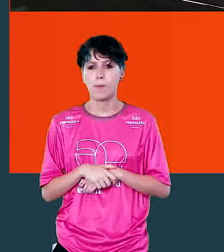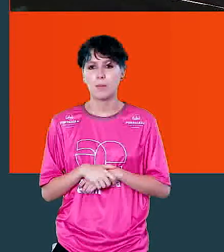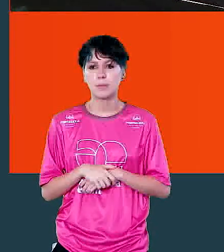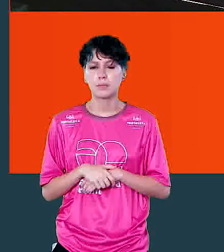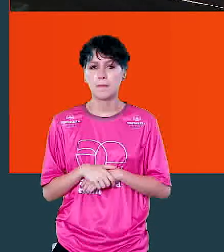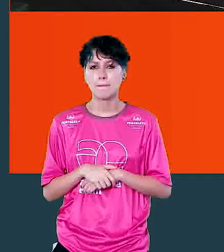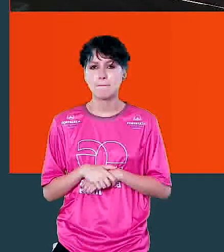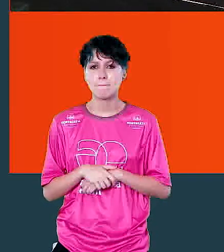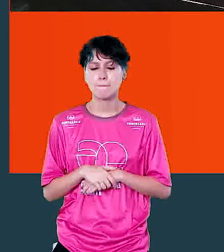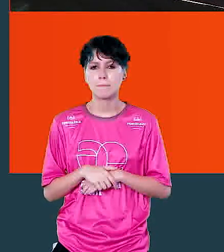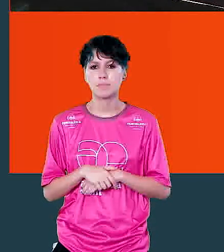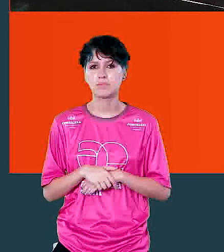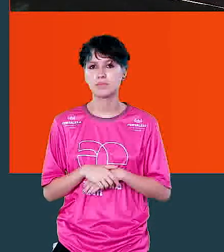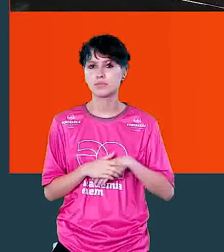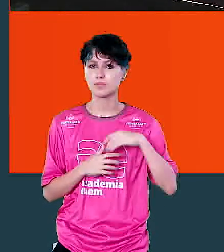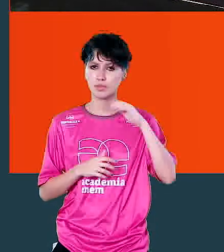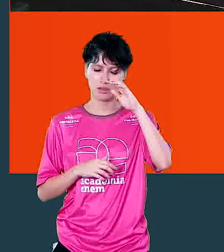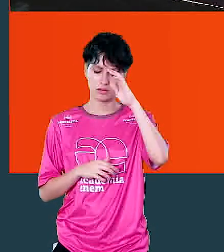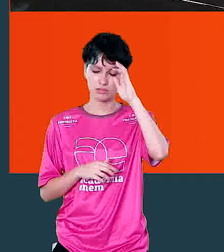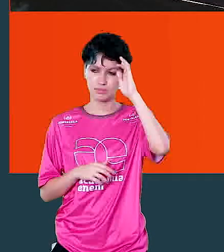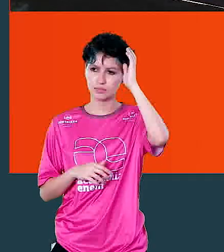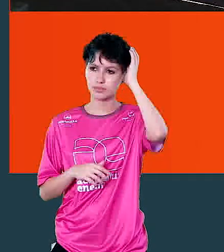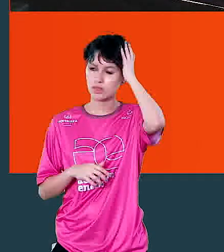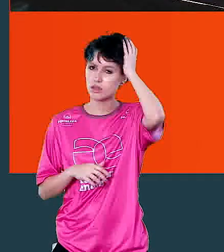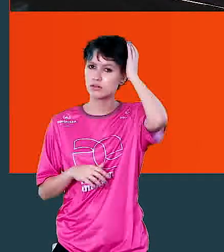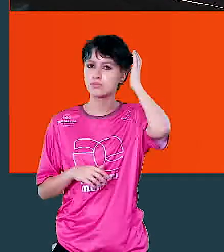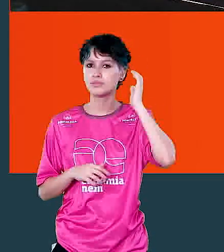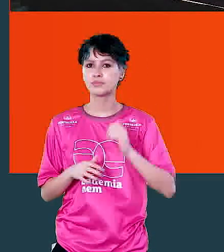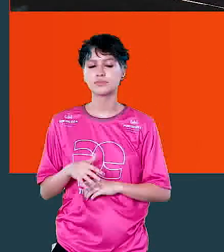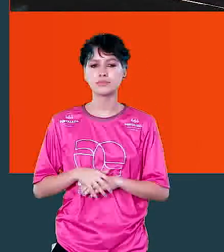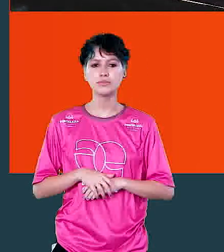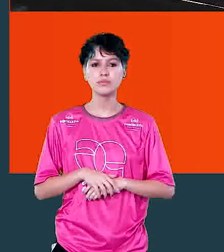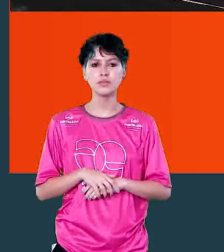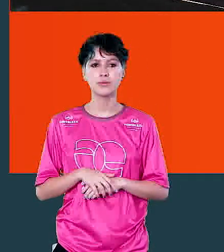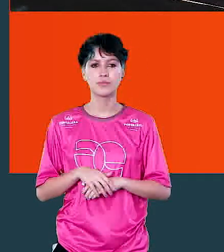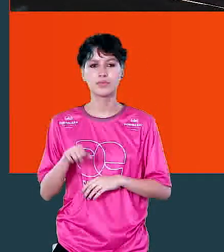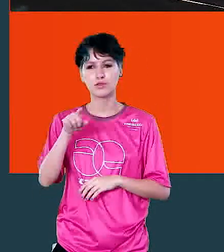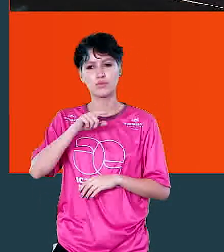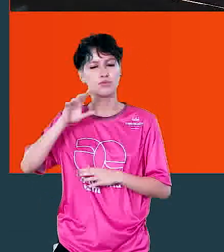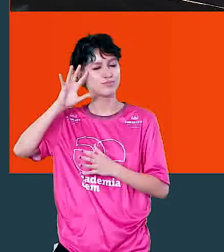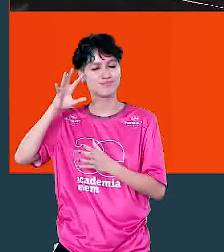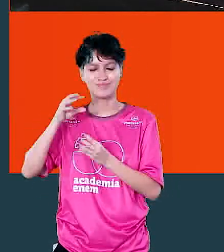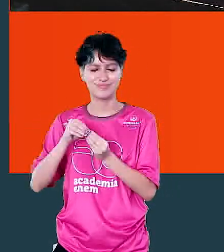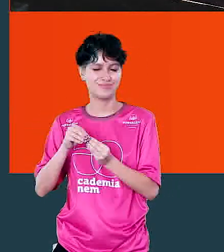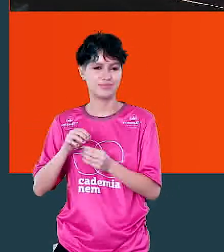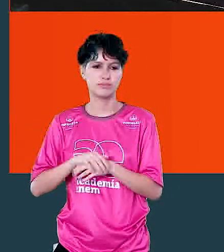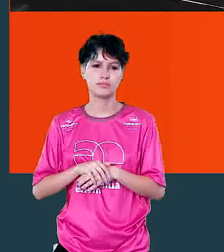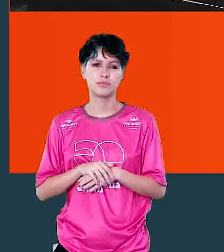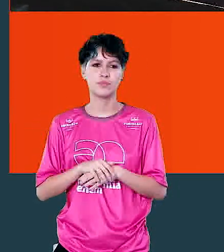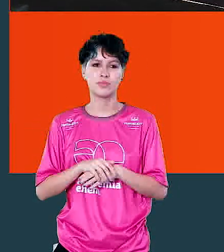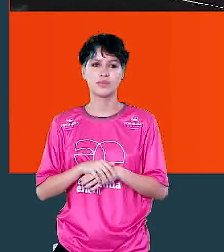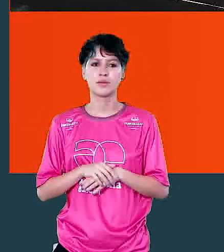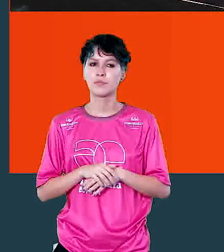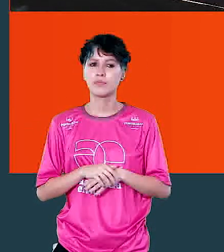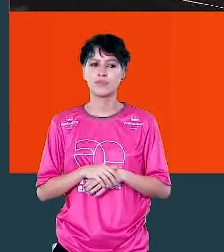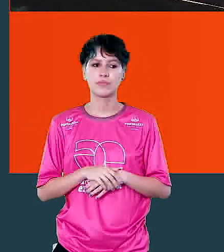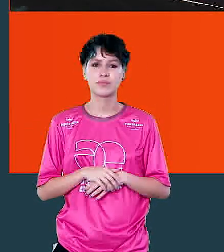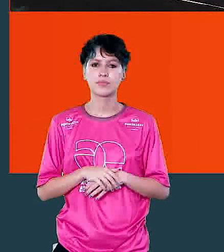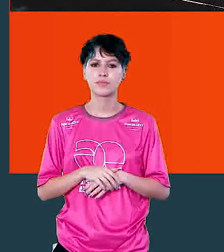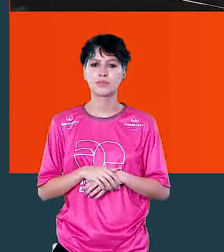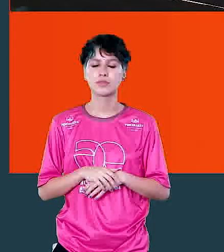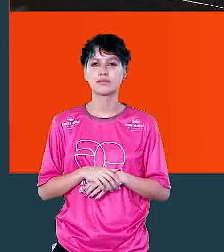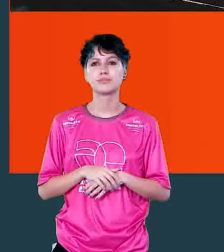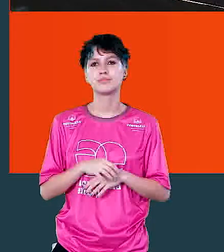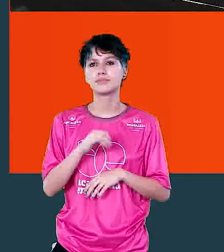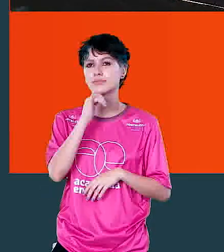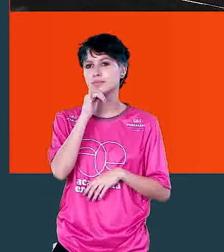volátil? Olha como vocês sabem. E é por isso a importância da gente ter esse dicionáriozinho da química, né? Pessoal, vou na